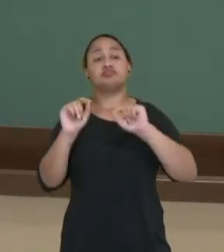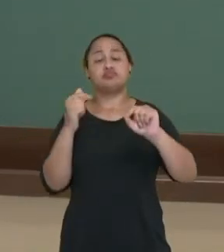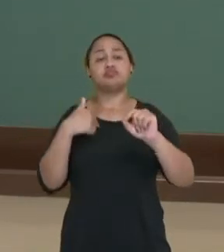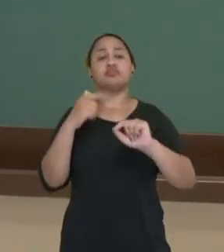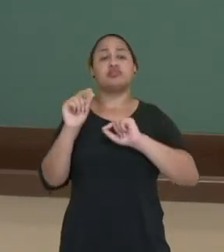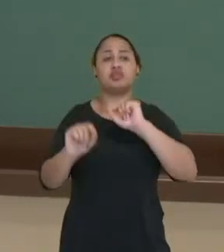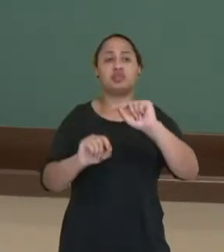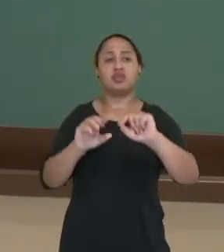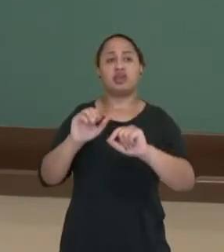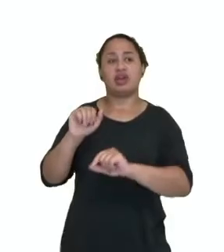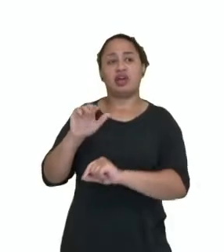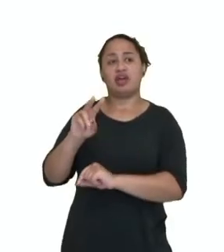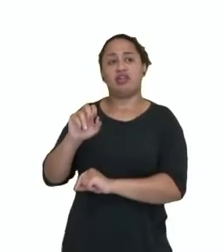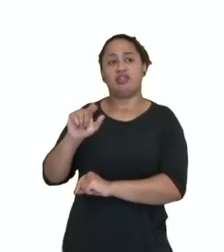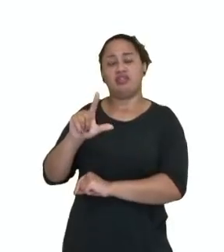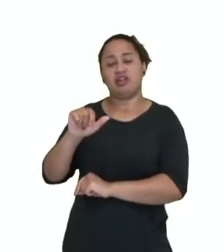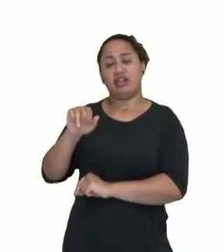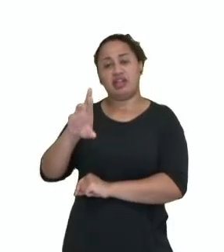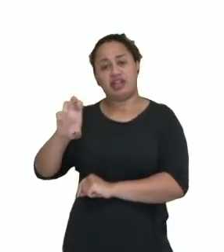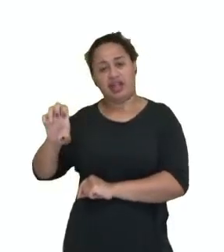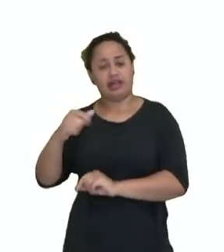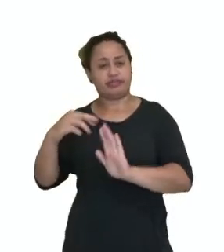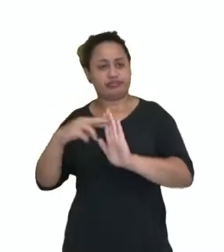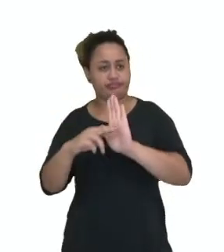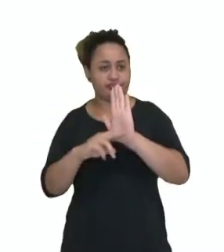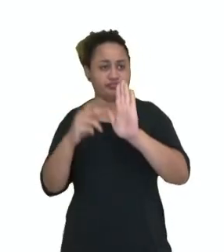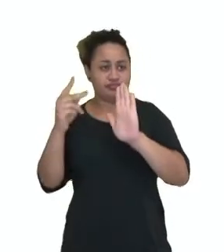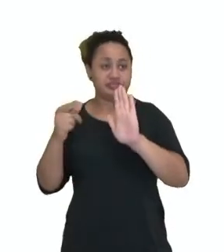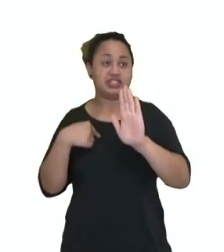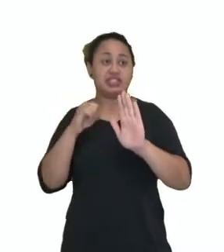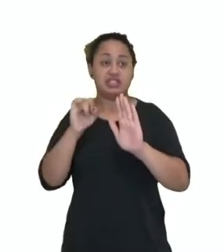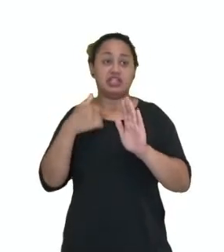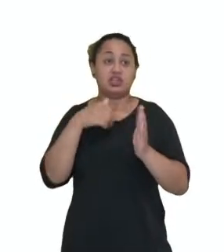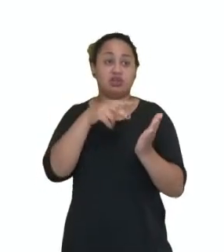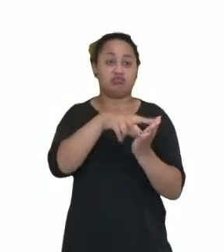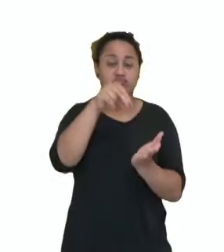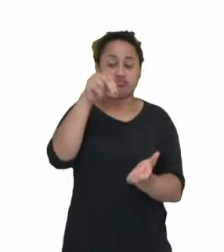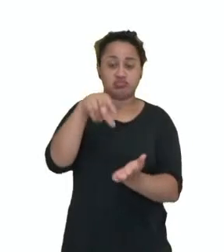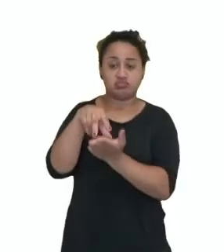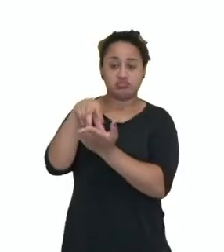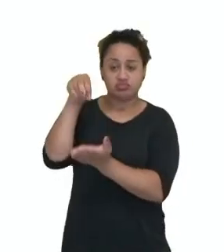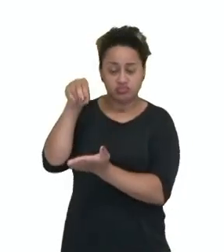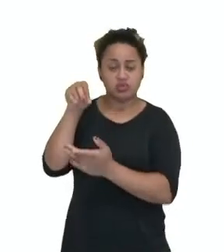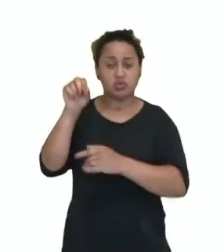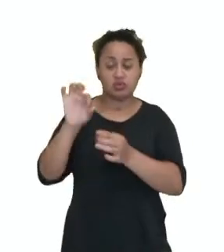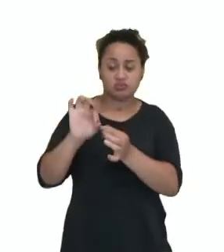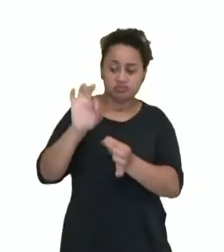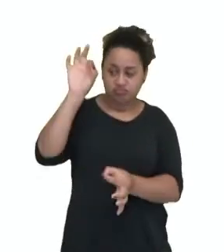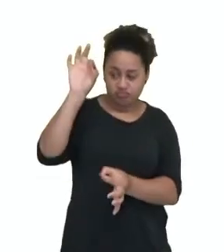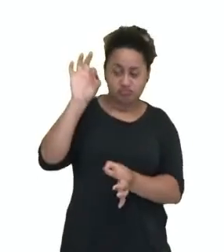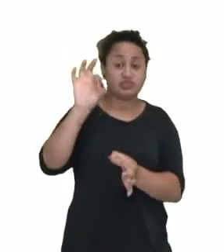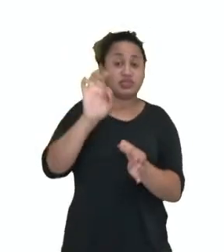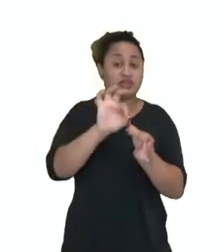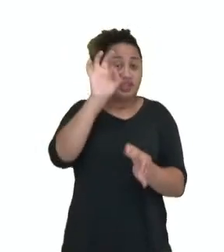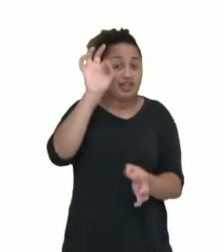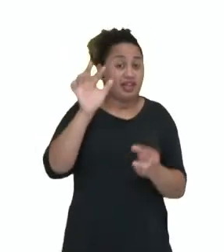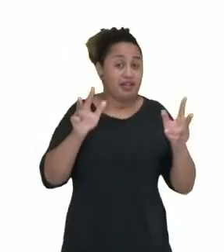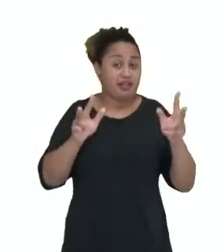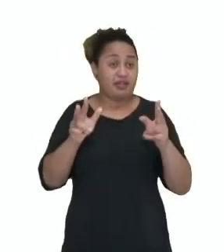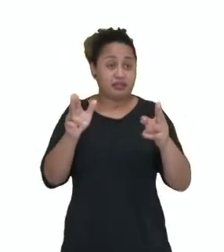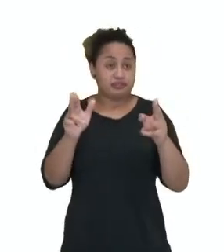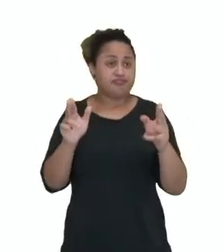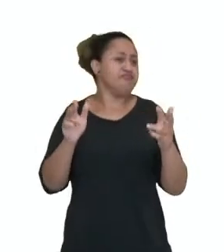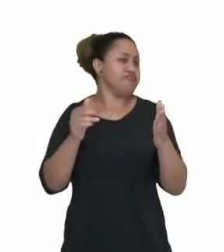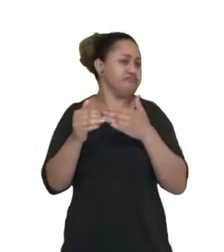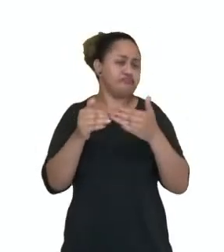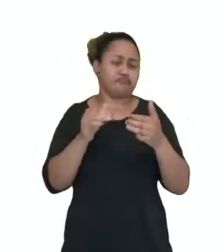de Cavalieri. O que que diz o princípio de Cavalieri? Se considerar os dois prismas a uma mesma altura, porque eles têm a mesma altura,